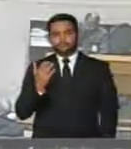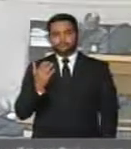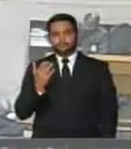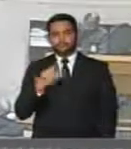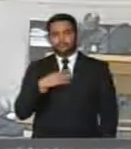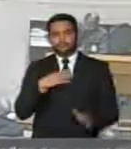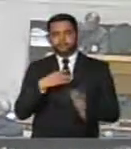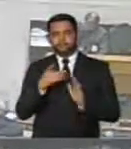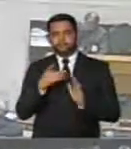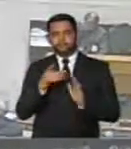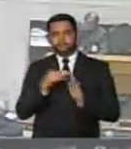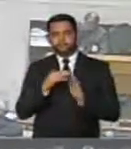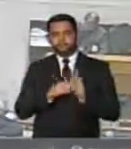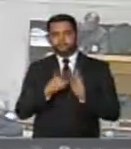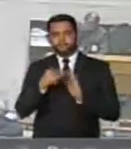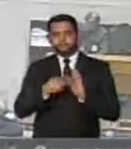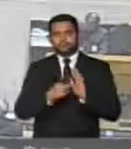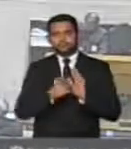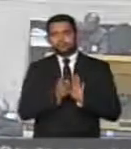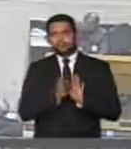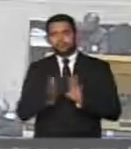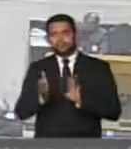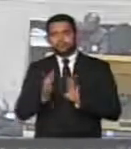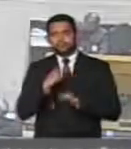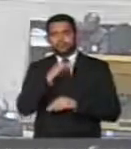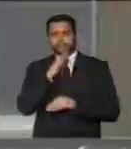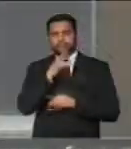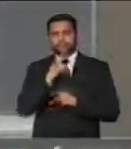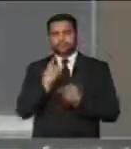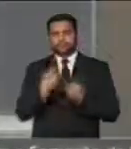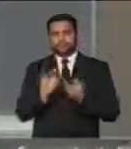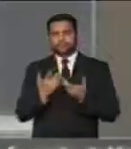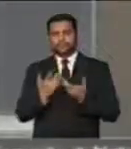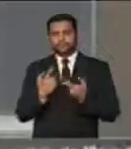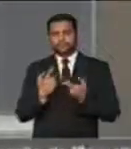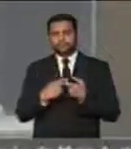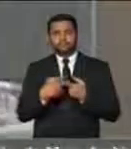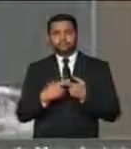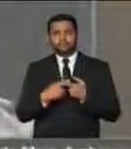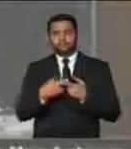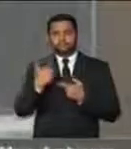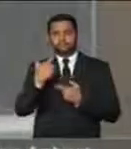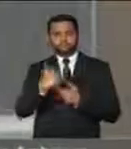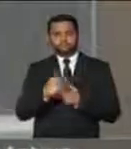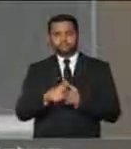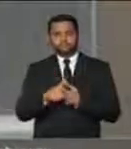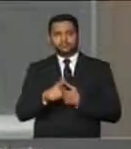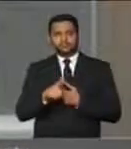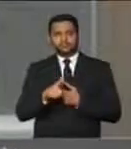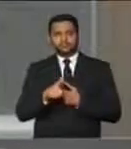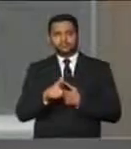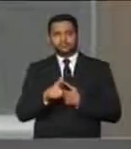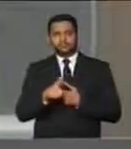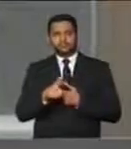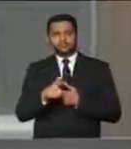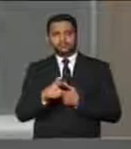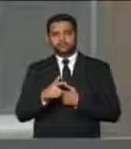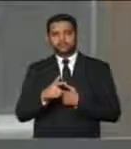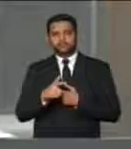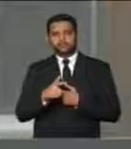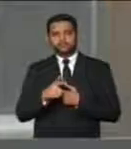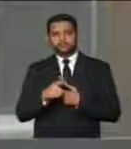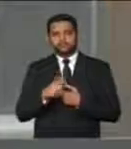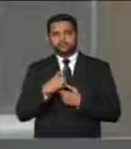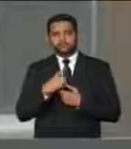essa medida provisória vai num caminho muito negativo, porque ela mais uma vez joga